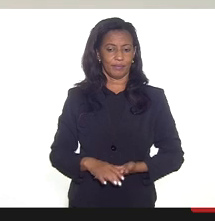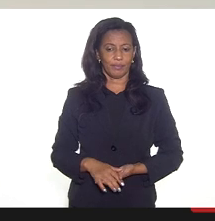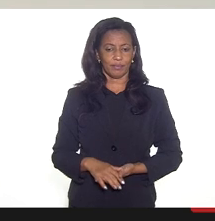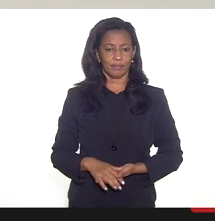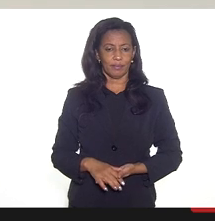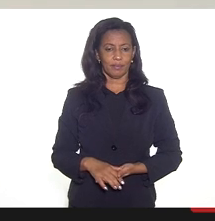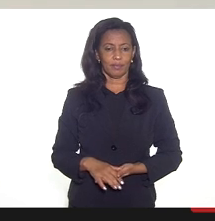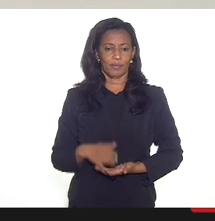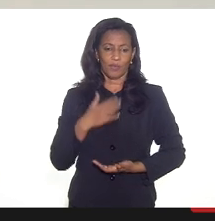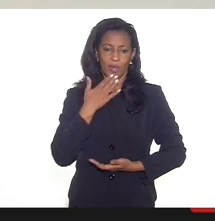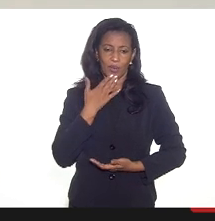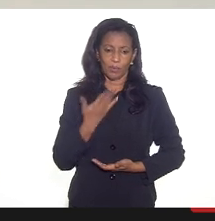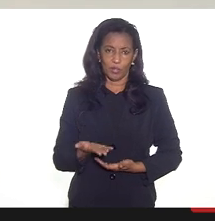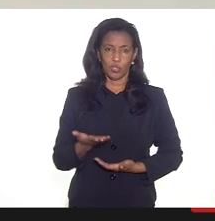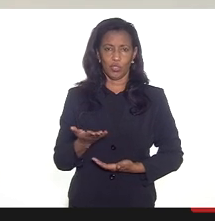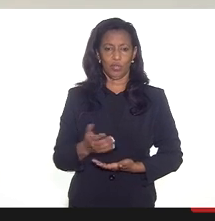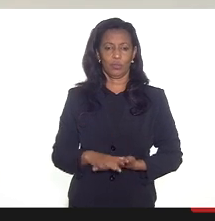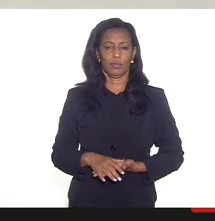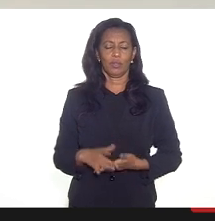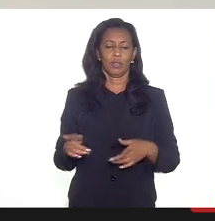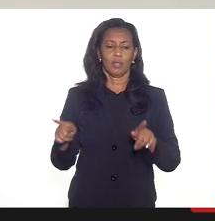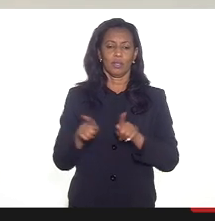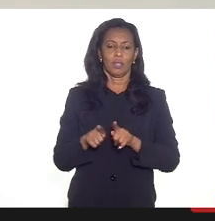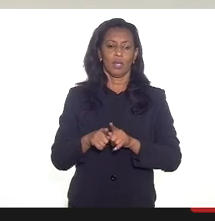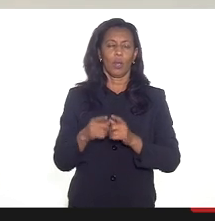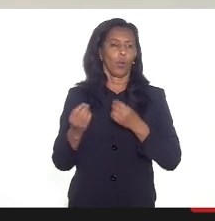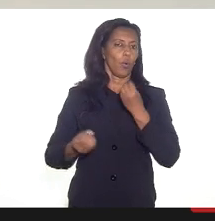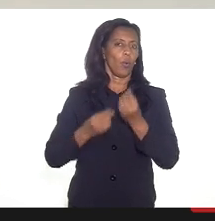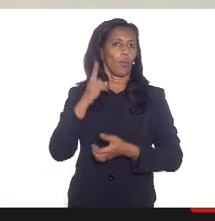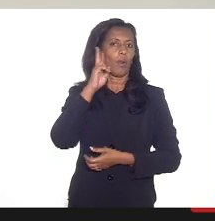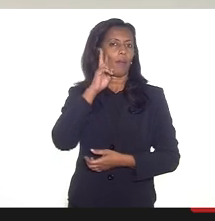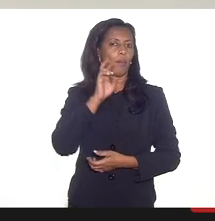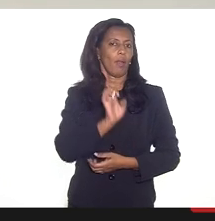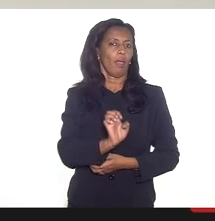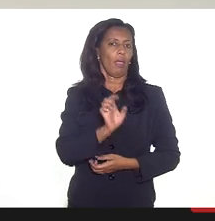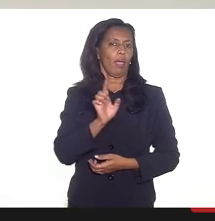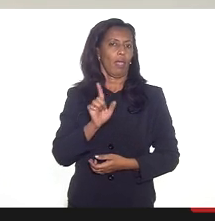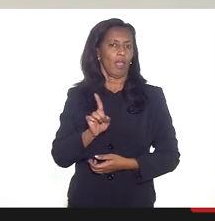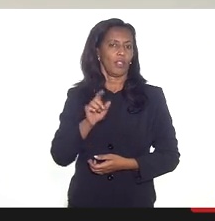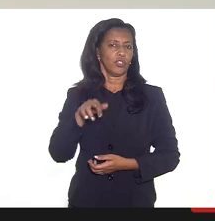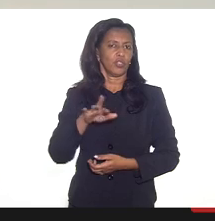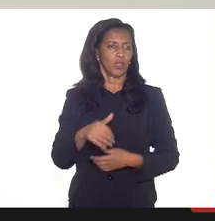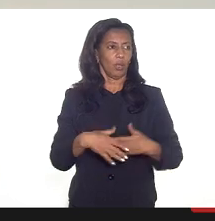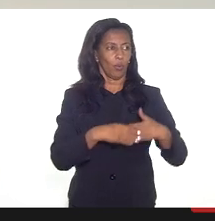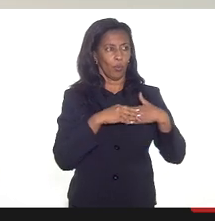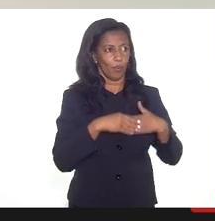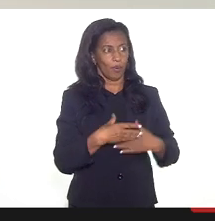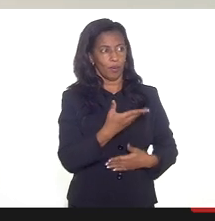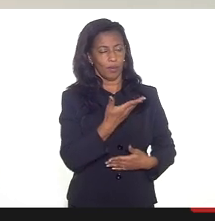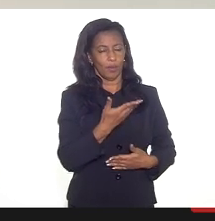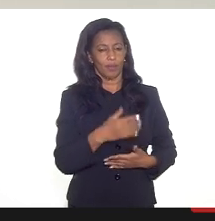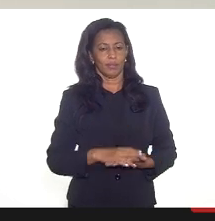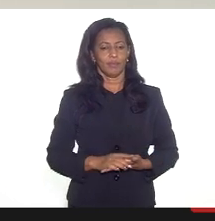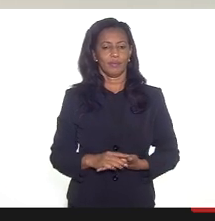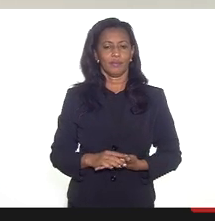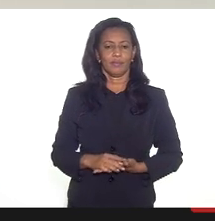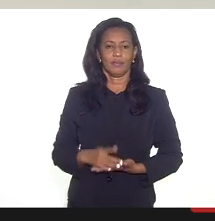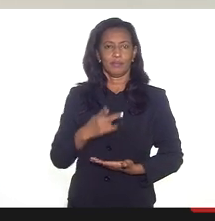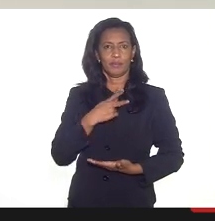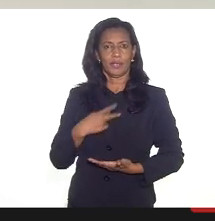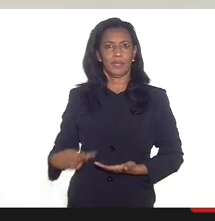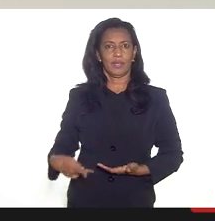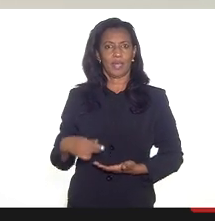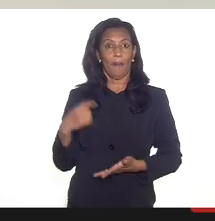a minha solicitação seria isso, seria também, como lembrou a Edna aqui, que eu cumprimento, a nossa presidenta do CEDIN, e